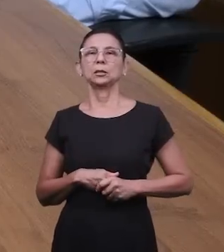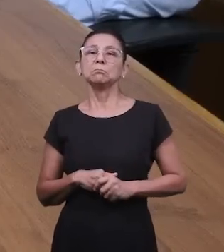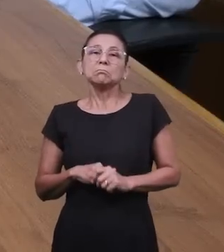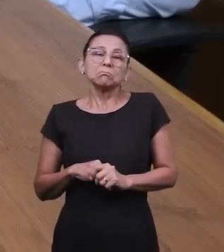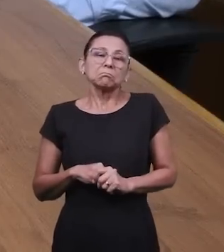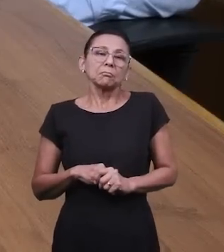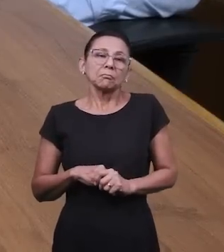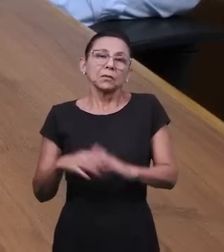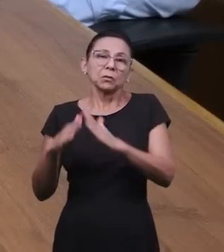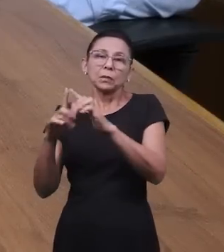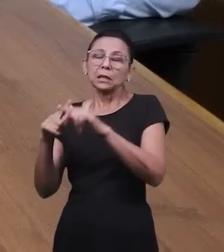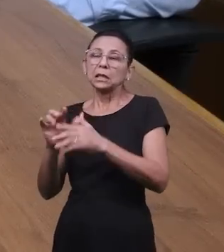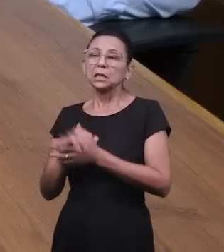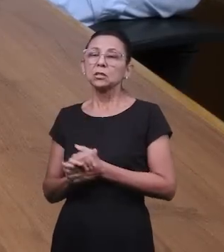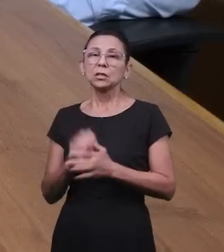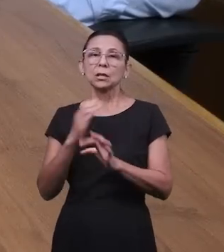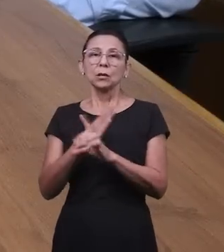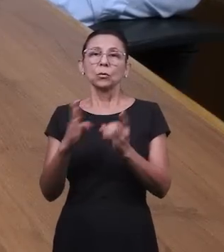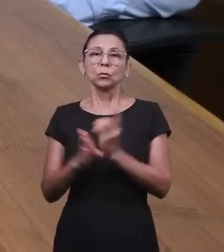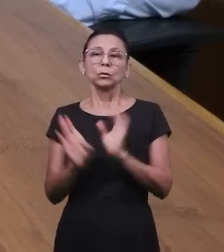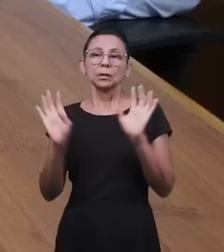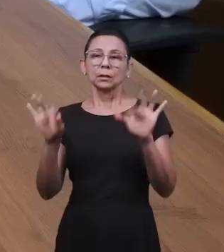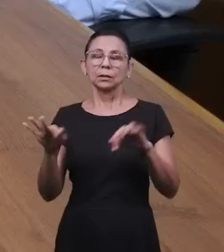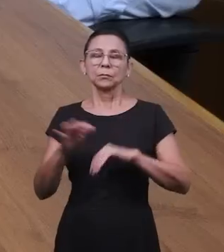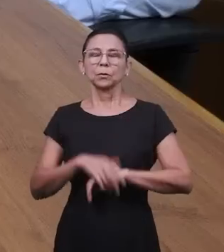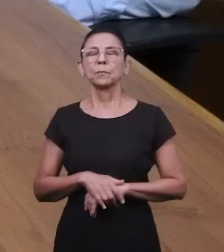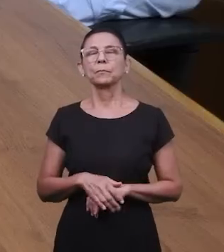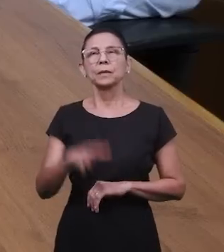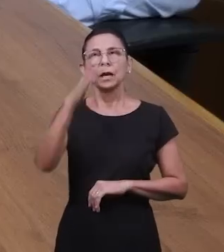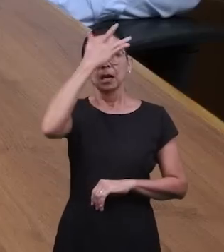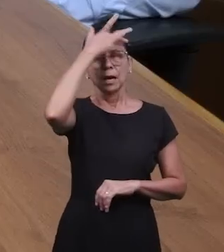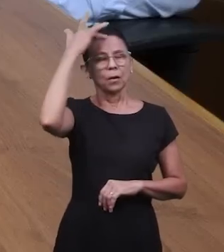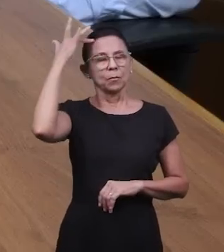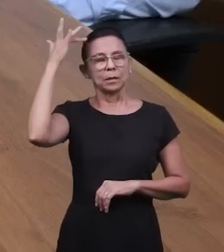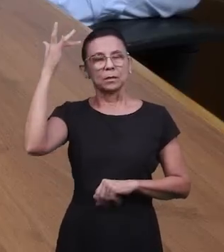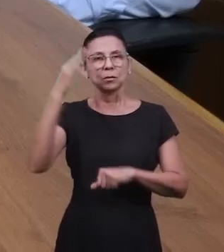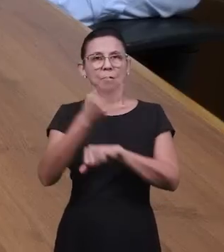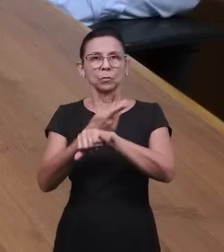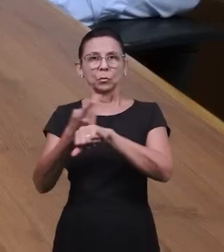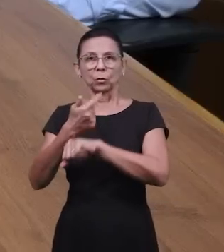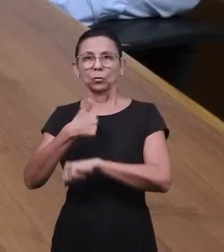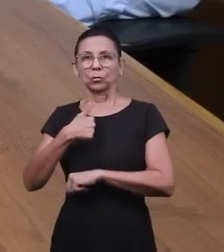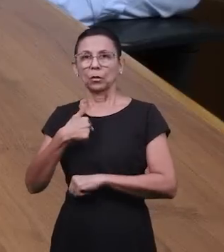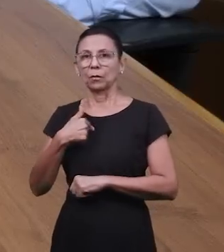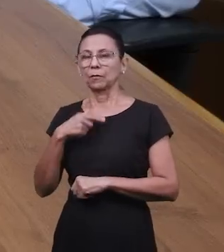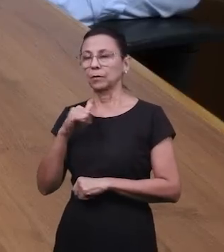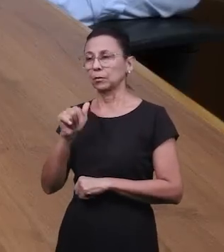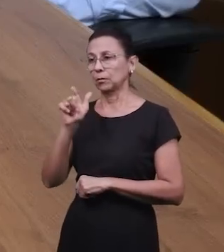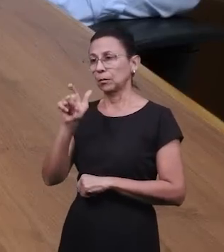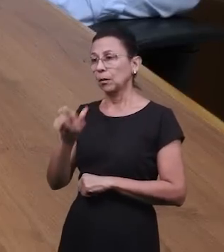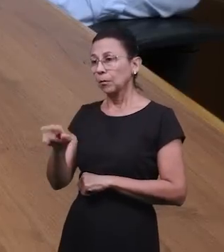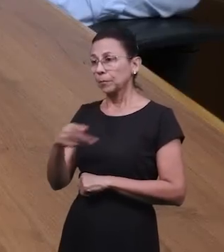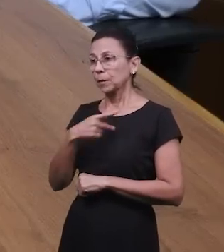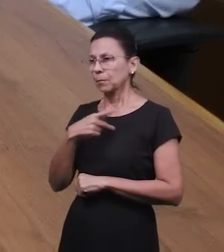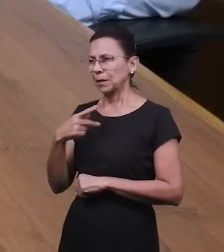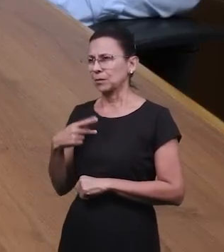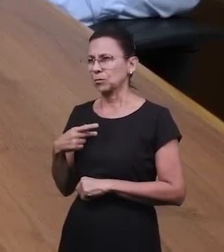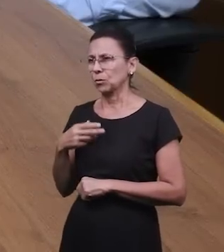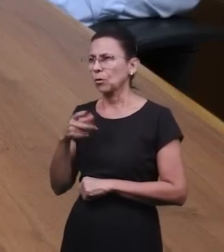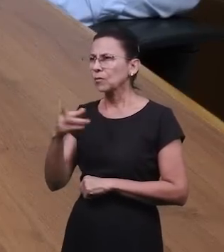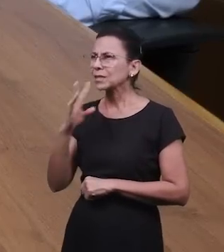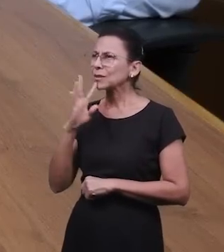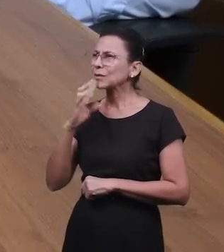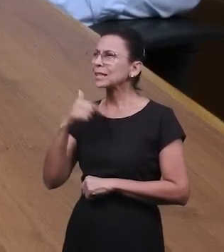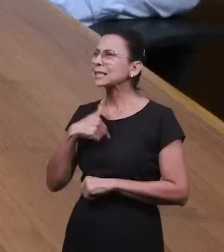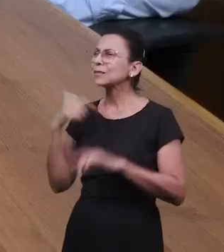e acabar o culto, uma visitante me procurou. Assim, pastor, e assim com uma cara de assustada, assim, o senhor me